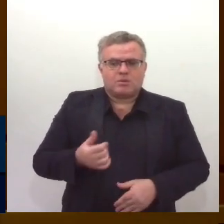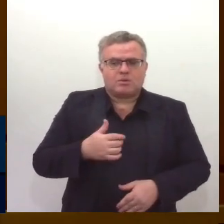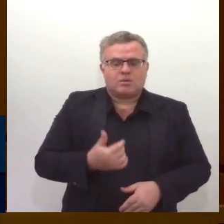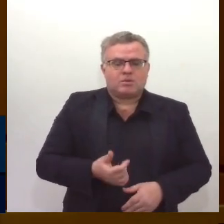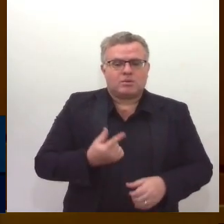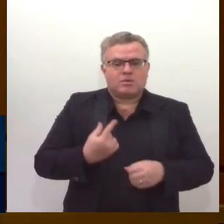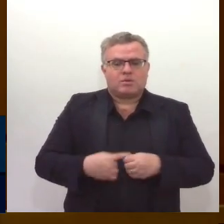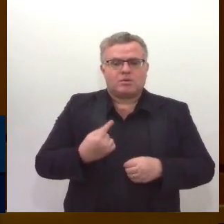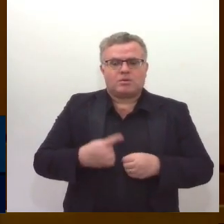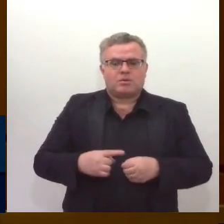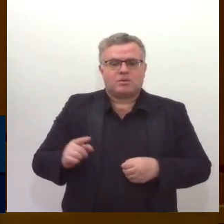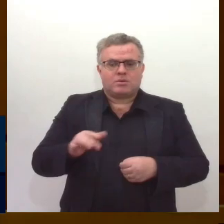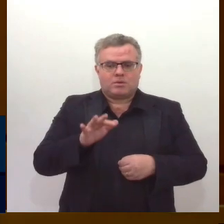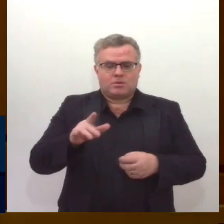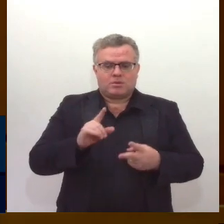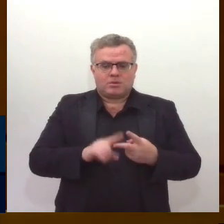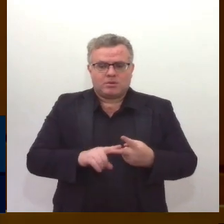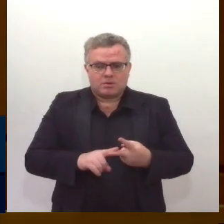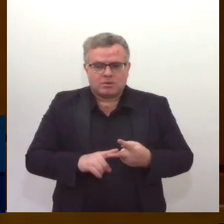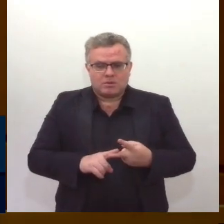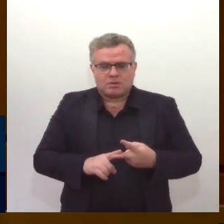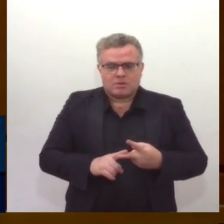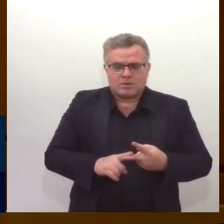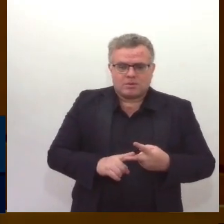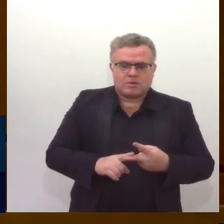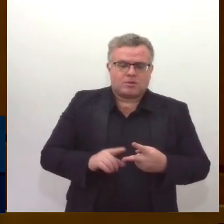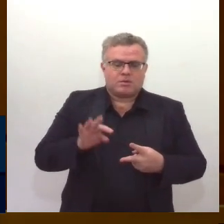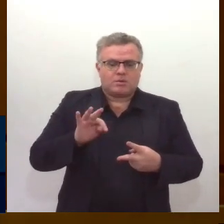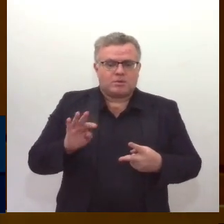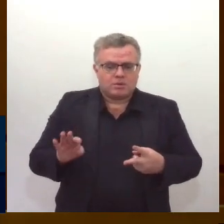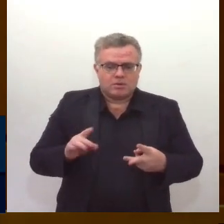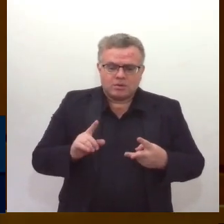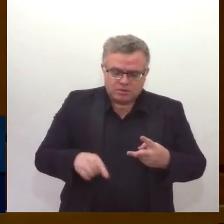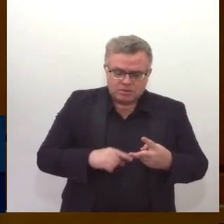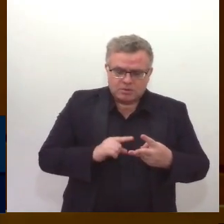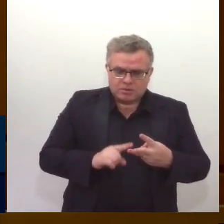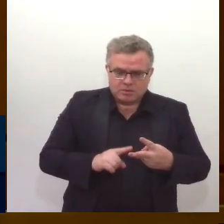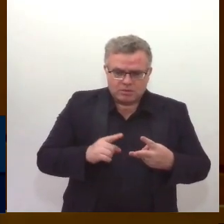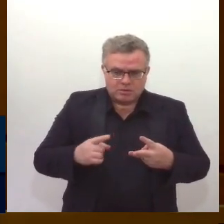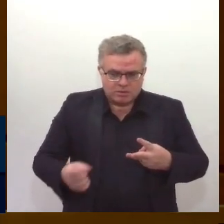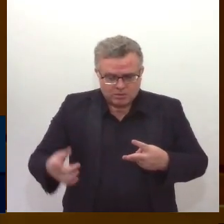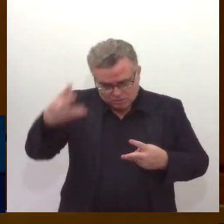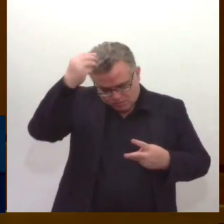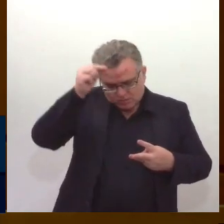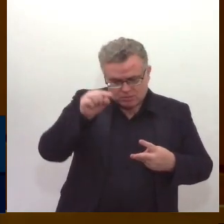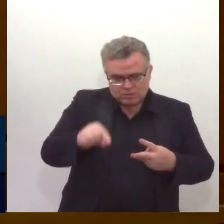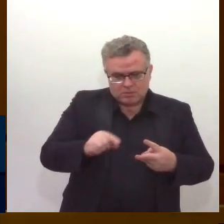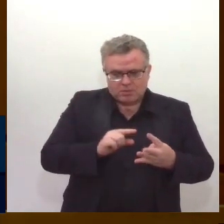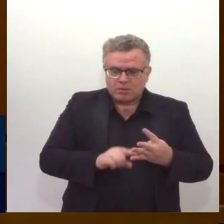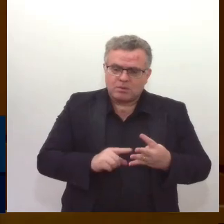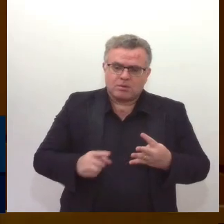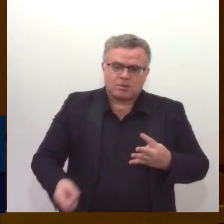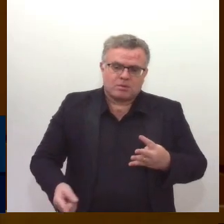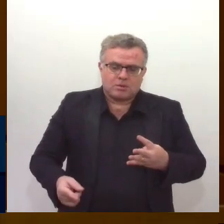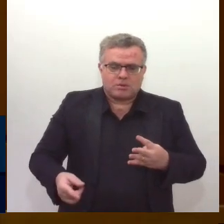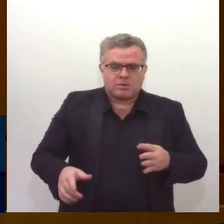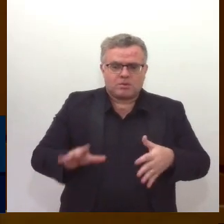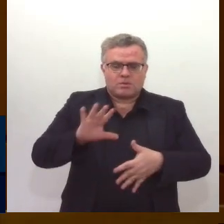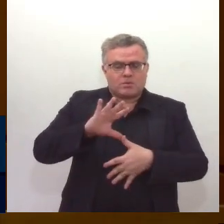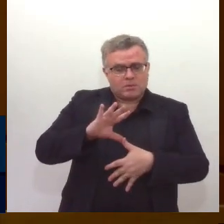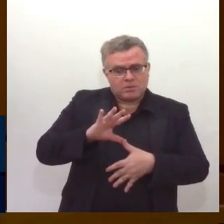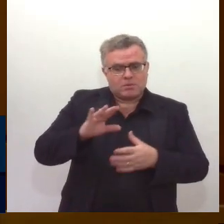o município de Tobias Barreto, de São Cristóvão, Nossa Senhora da Glória, Nossa Senhora do